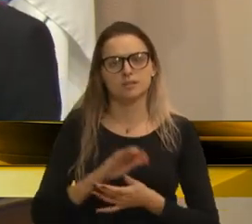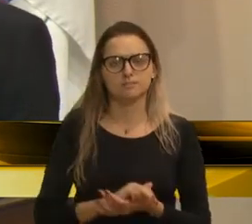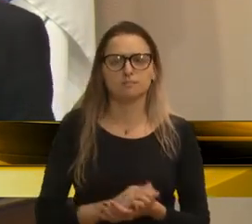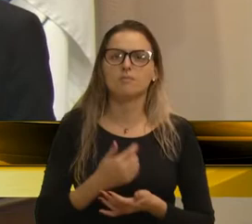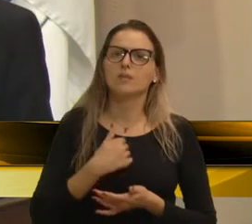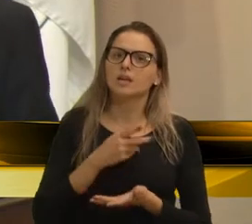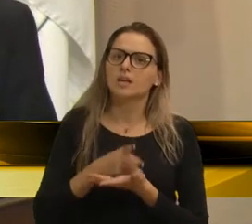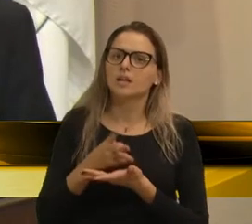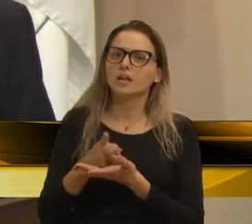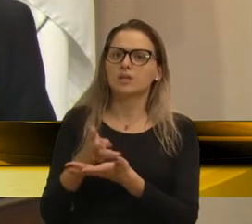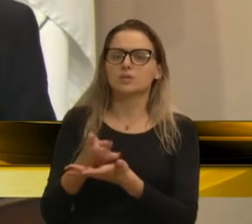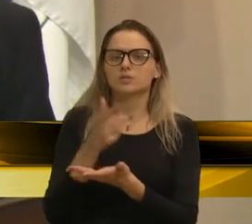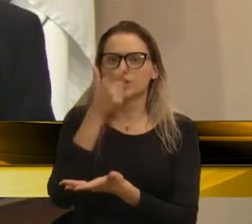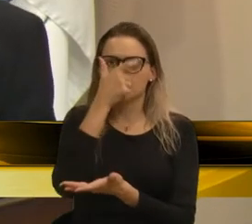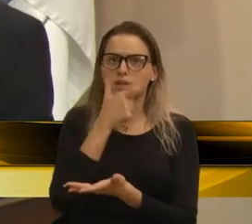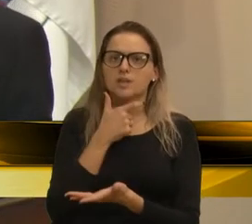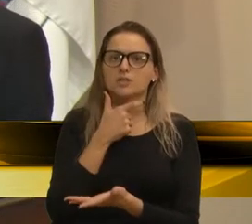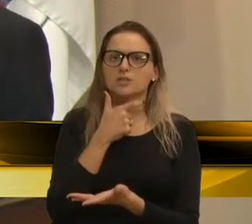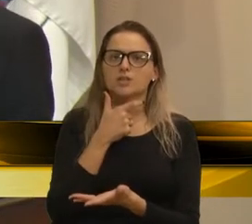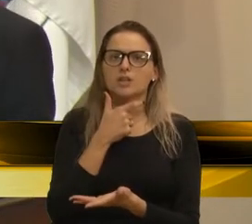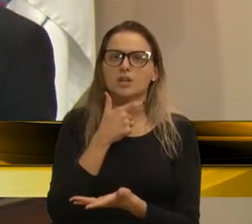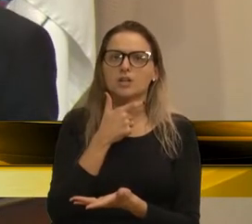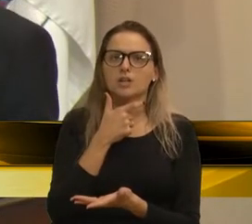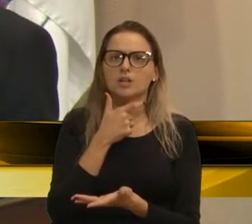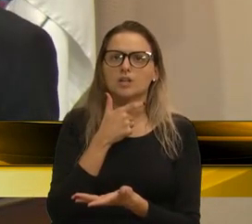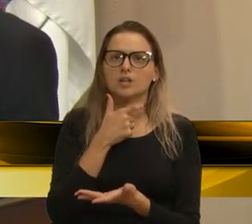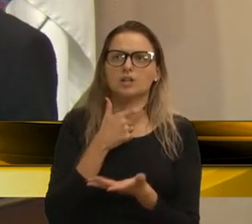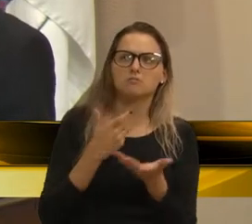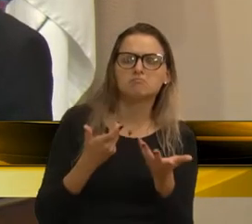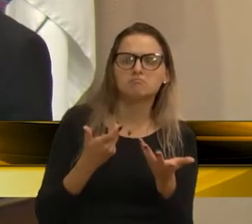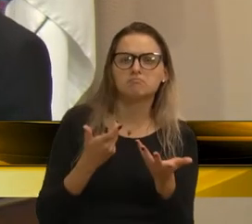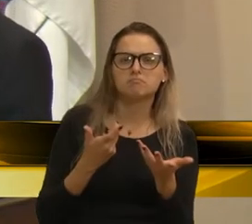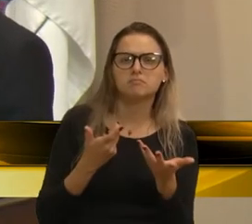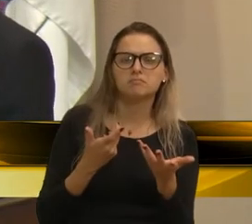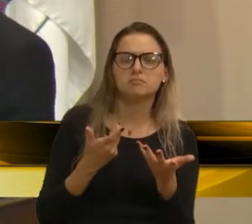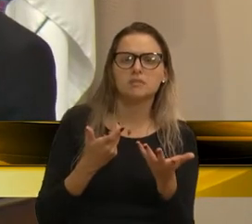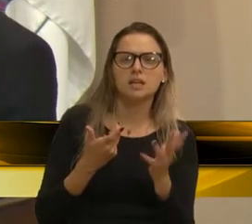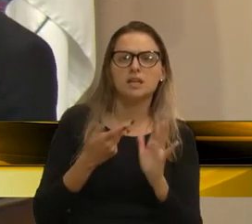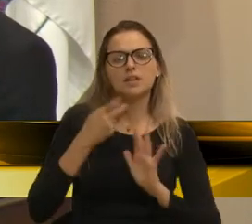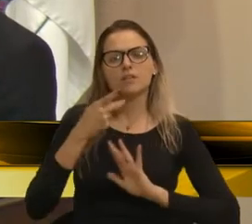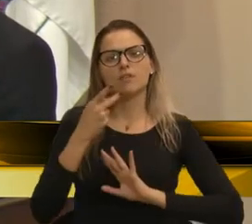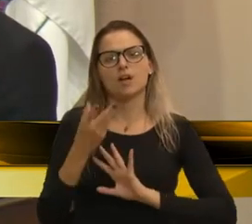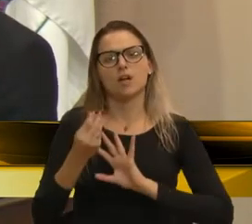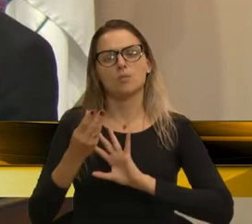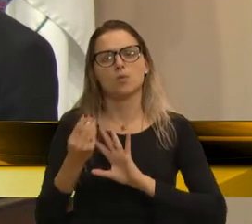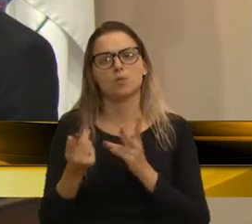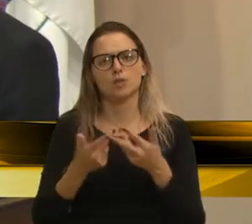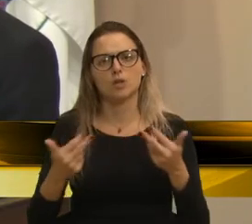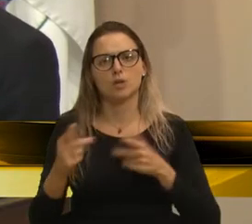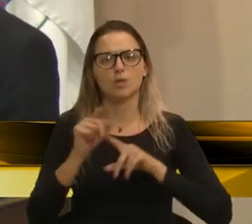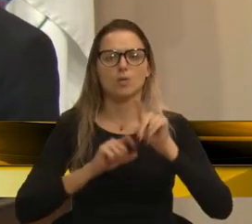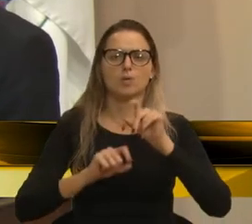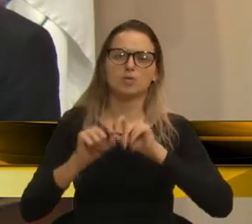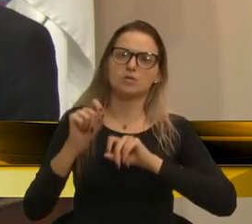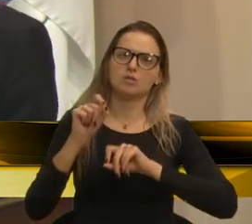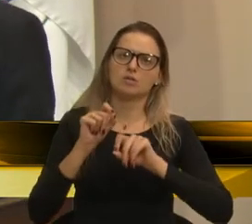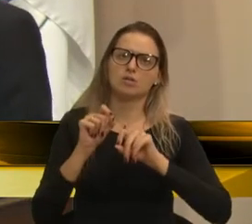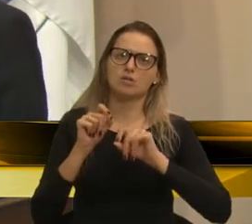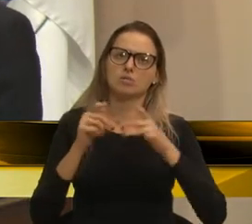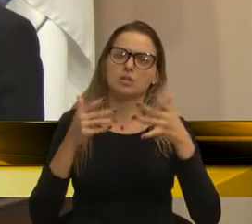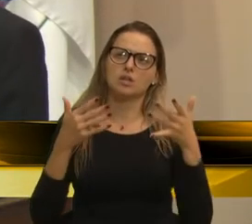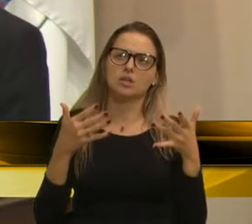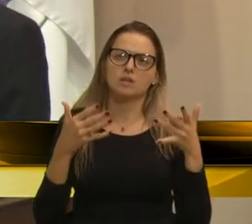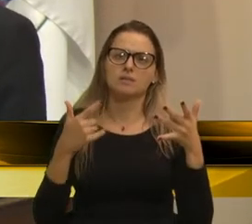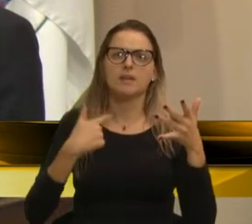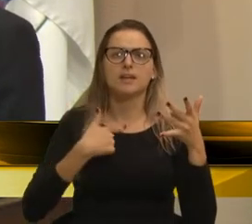poxa, esse pessoal perdeu a eleição, exagera nos comentários a respeito, e eu